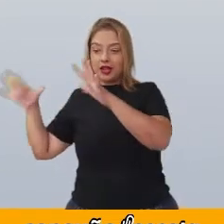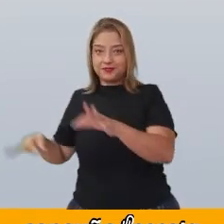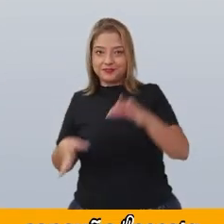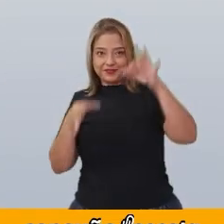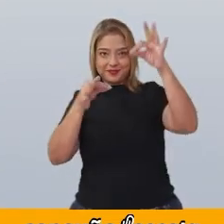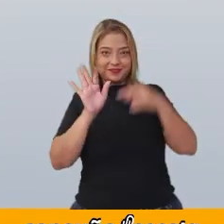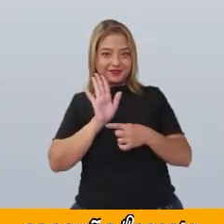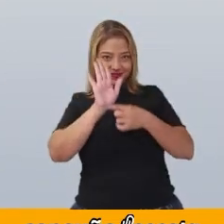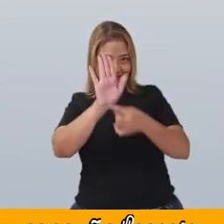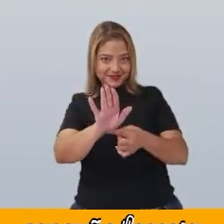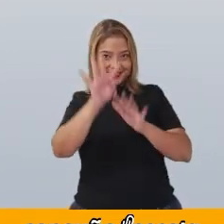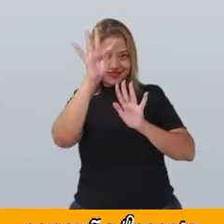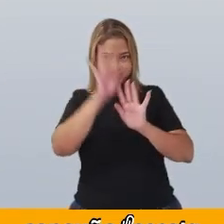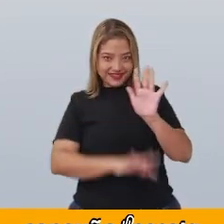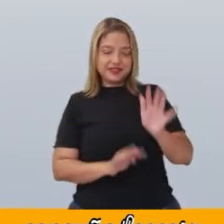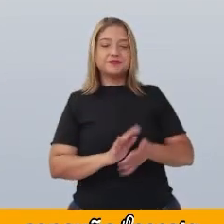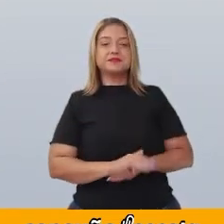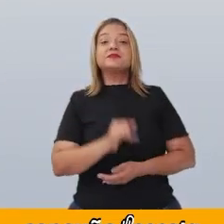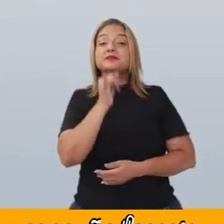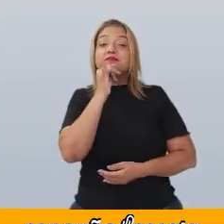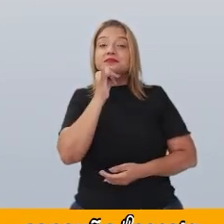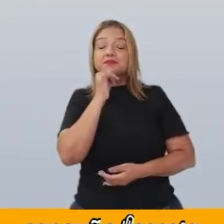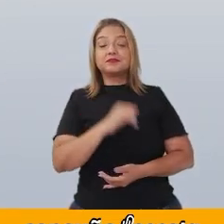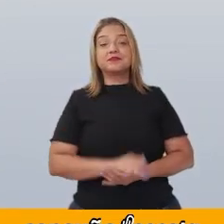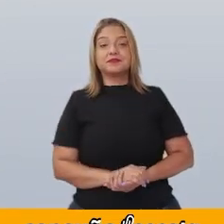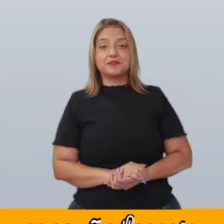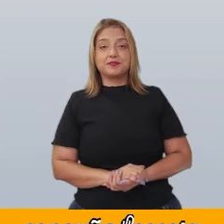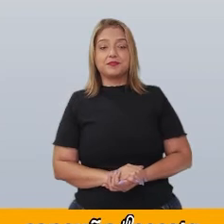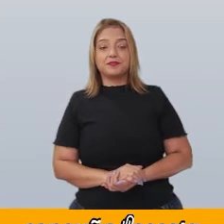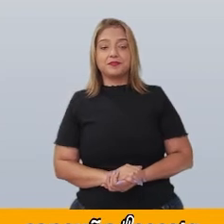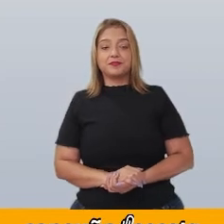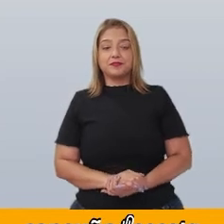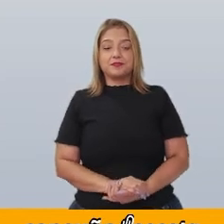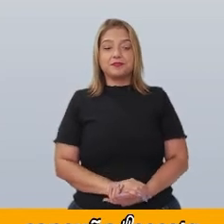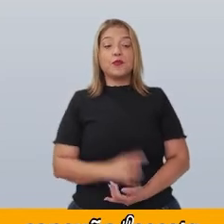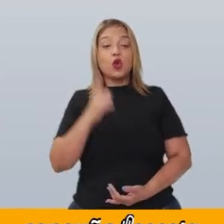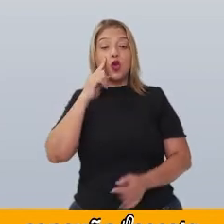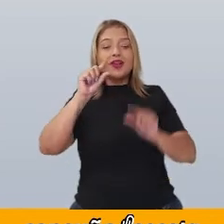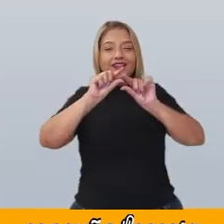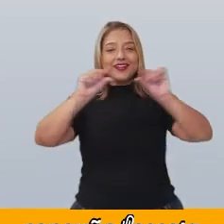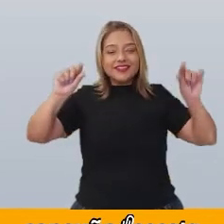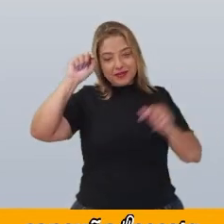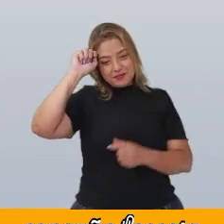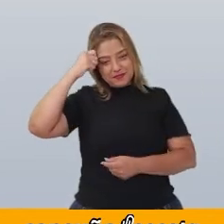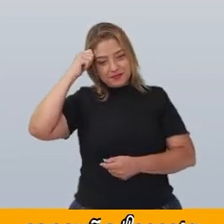texto que nós lemos. Por exemplo, aí, em destaque,